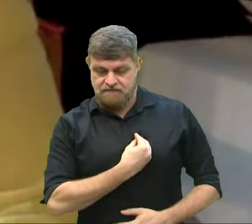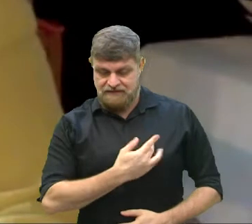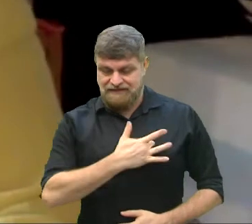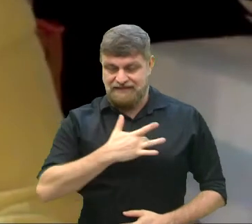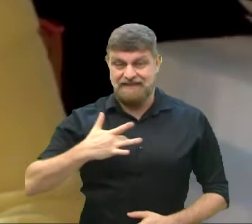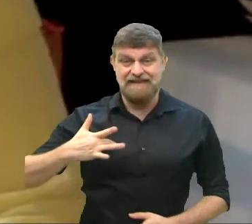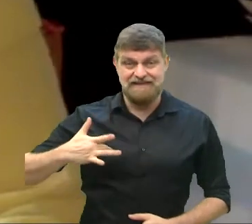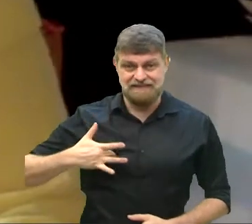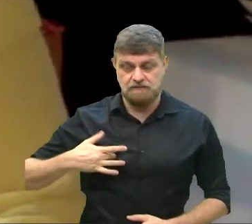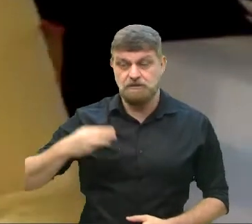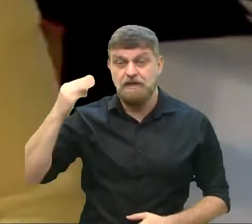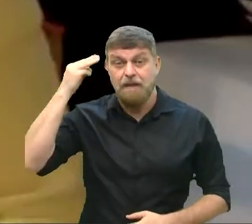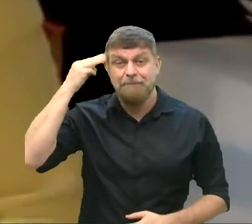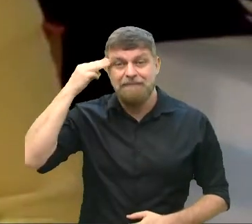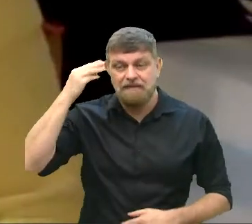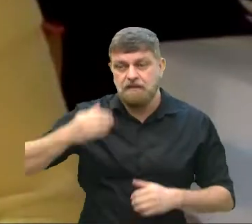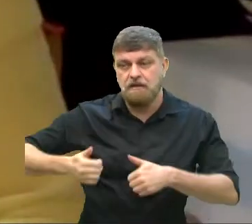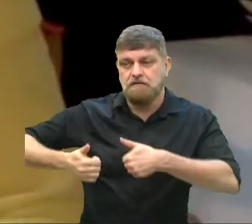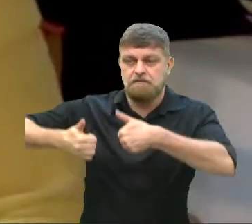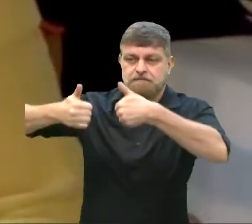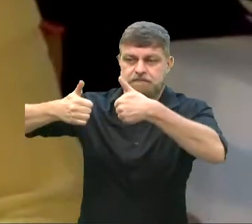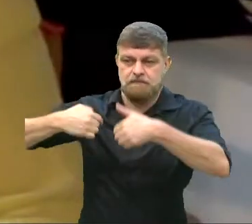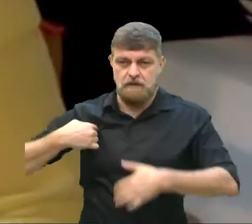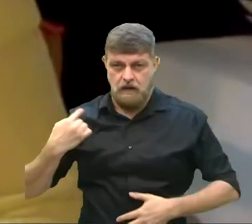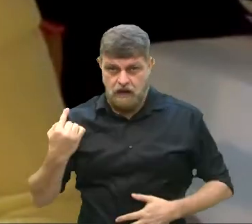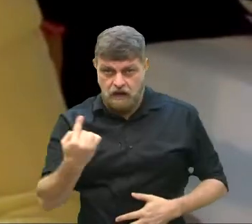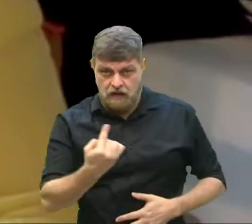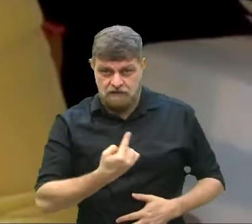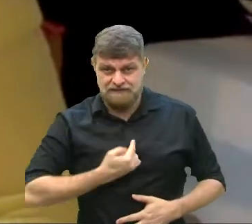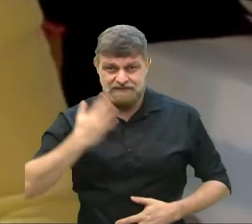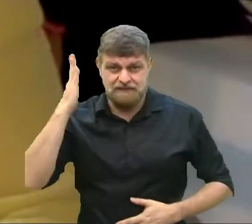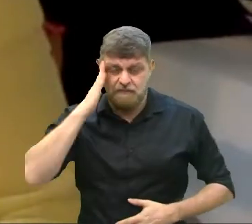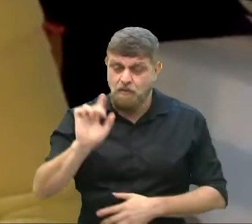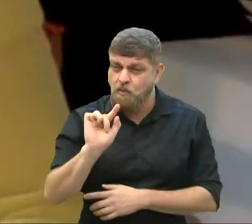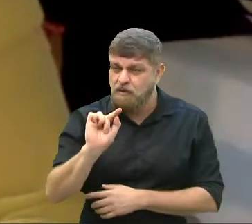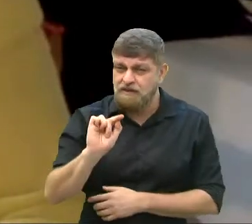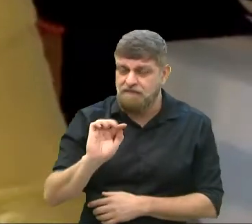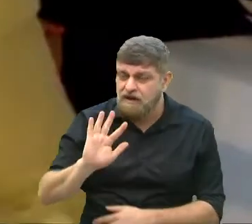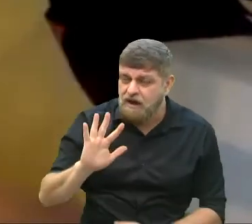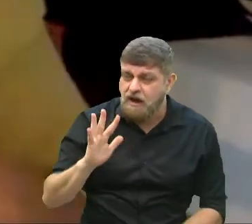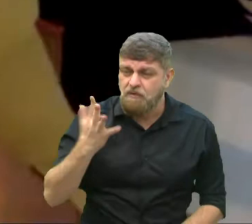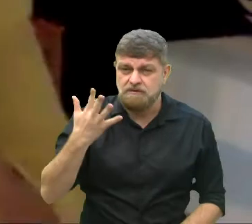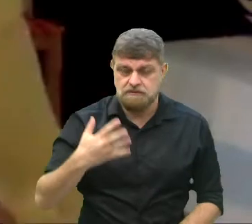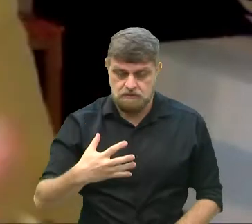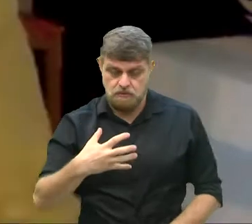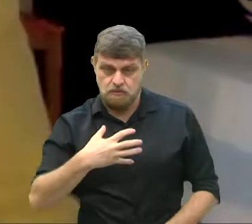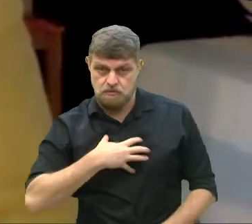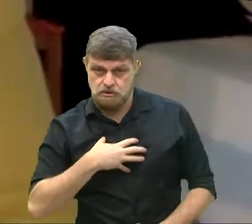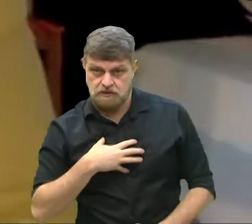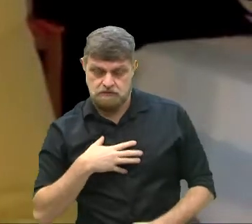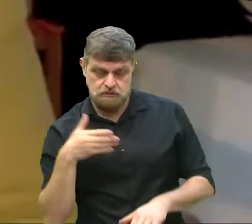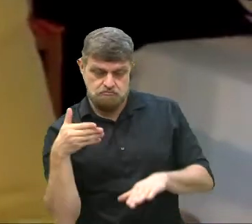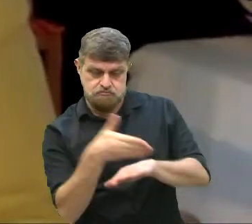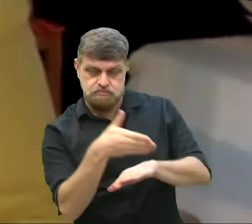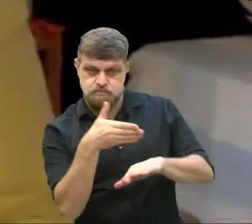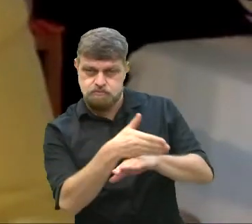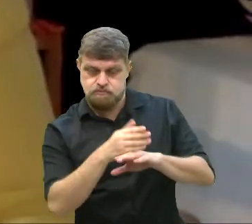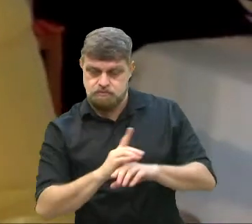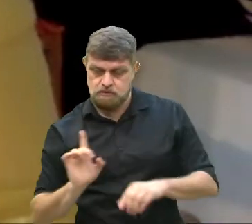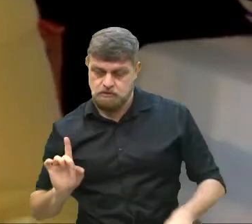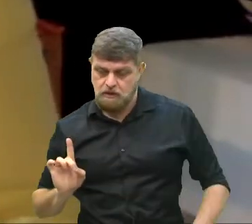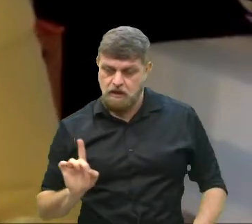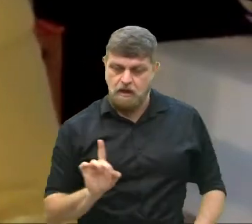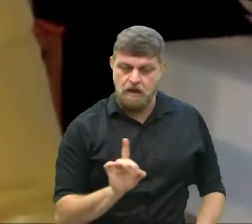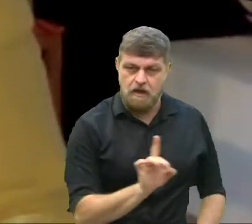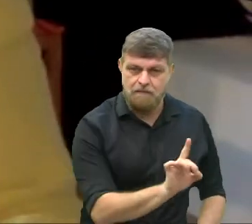saúde mental. Então, nós estamos prevendo que a forma de visitação nessas unidades